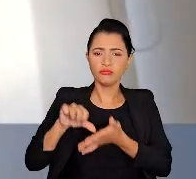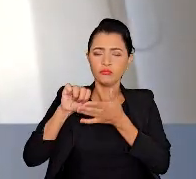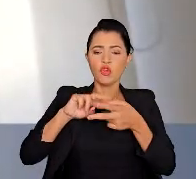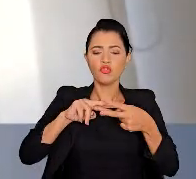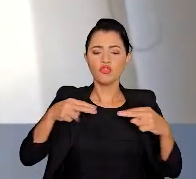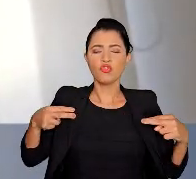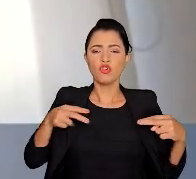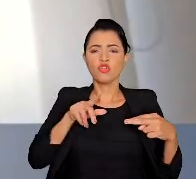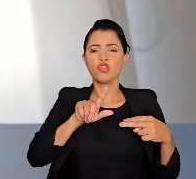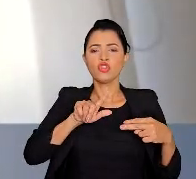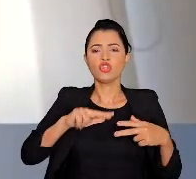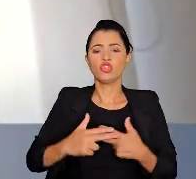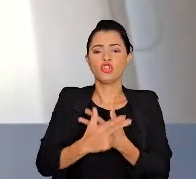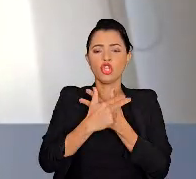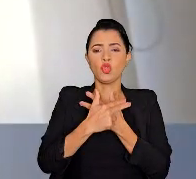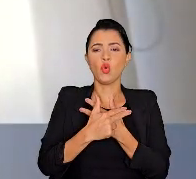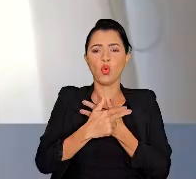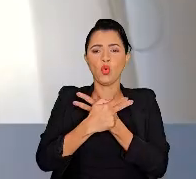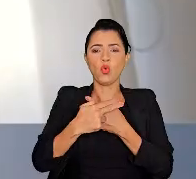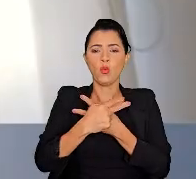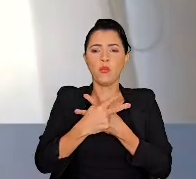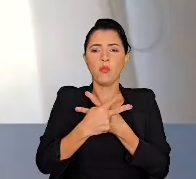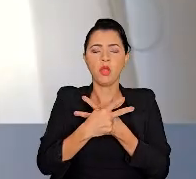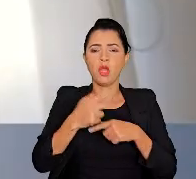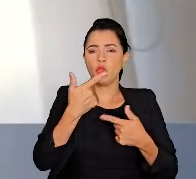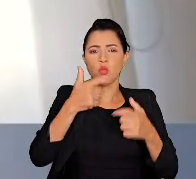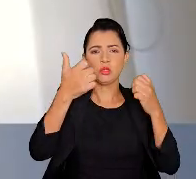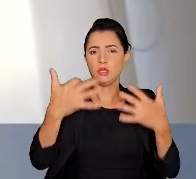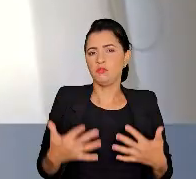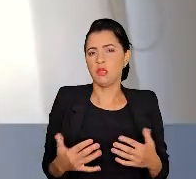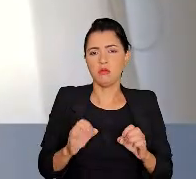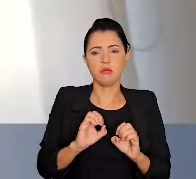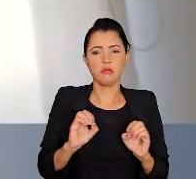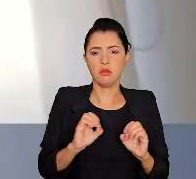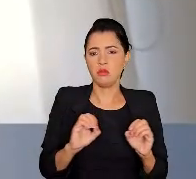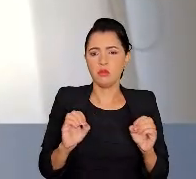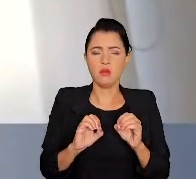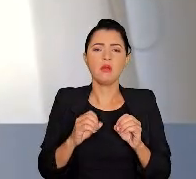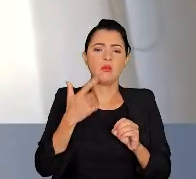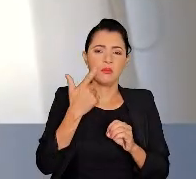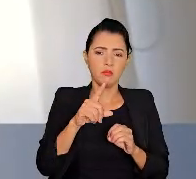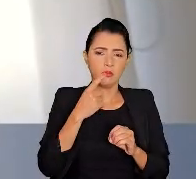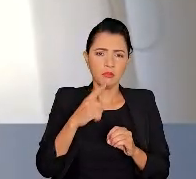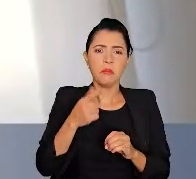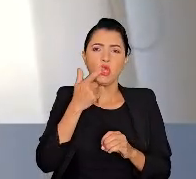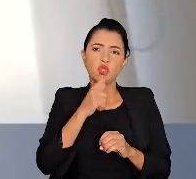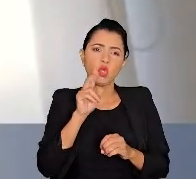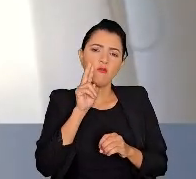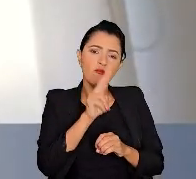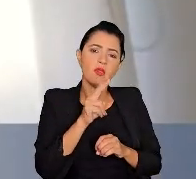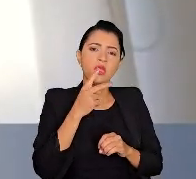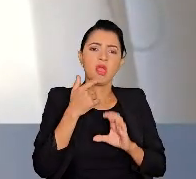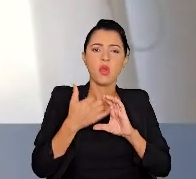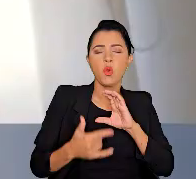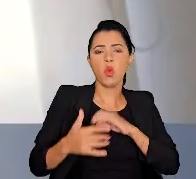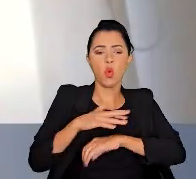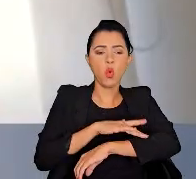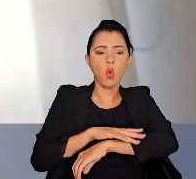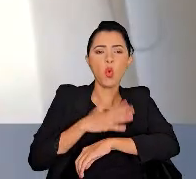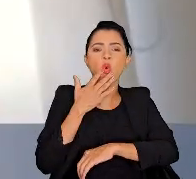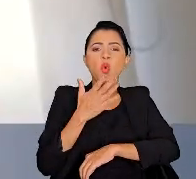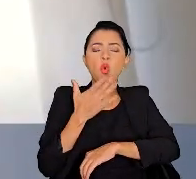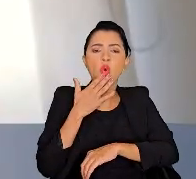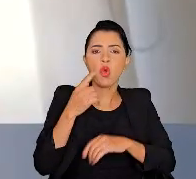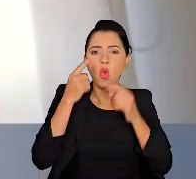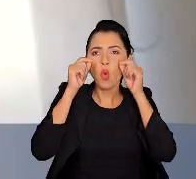humano, cientificamente, não há distinções entre os homens, seja pela segmentação da pele, formato dos olhos,